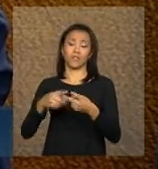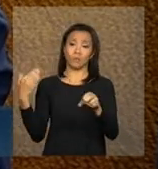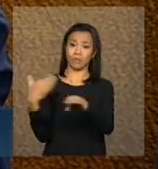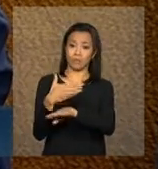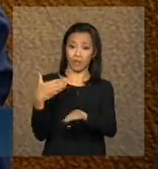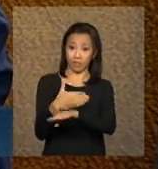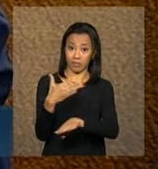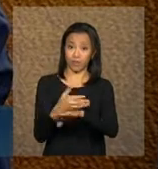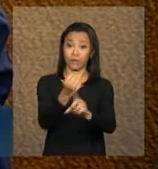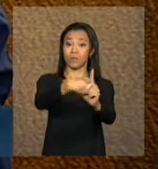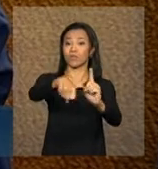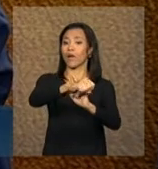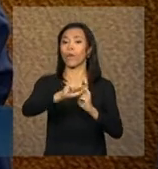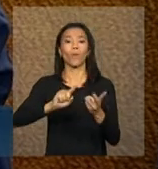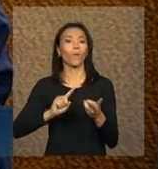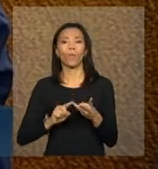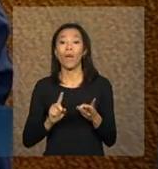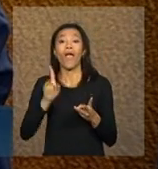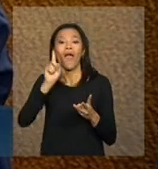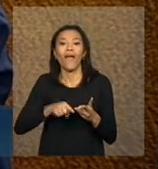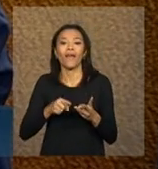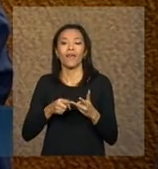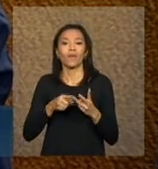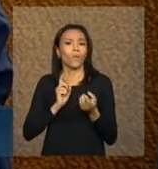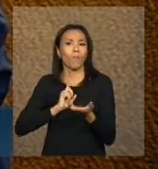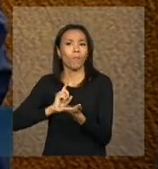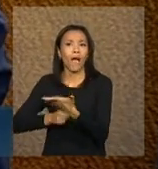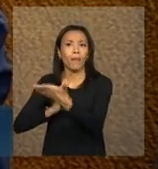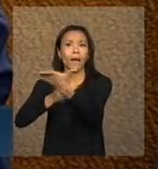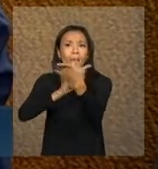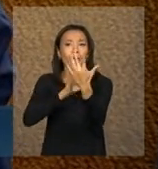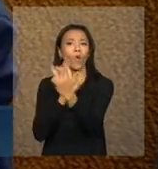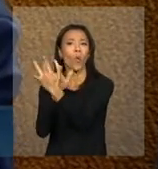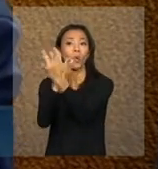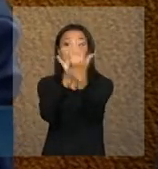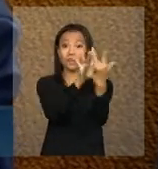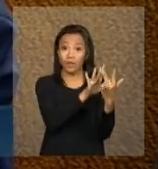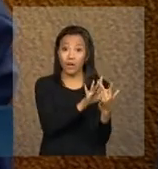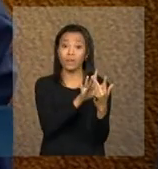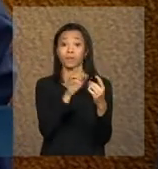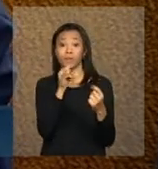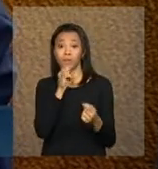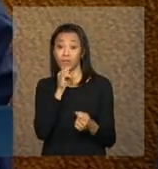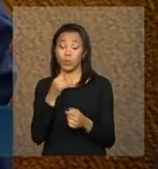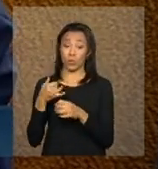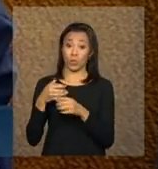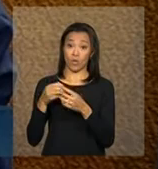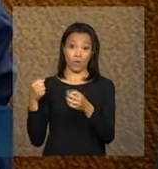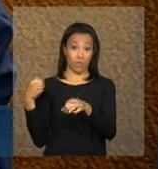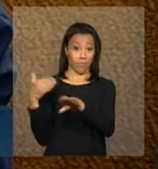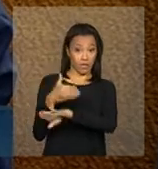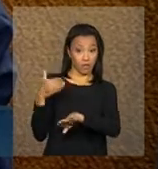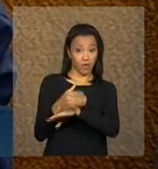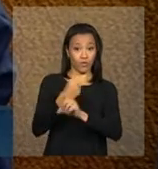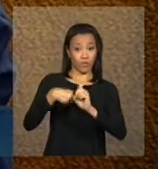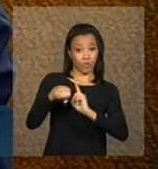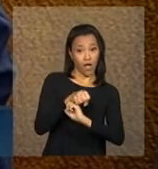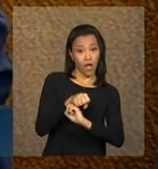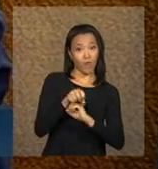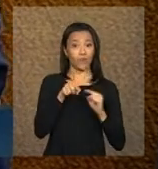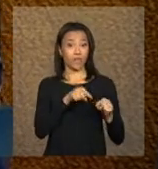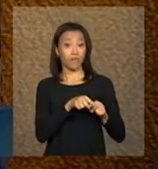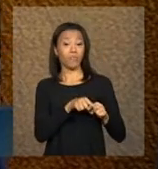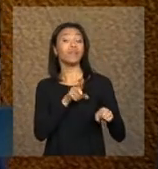social, é justamente a articulação que a gente consiga fazer entre um sistema de participação social com um sistema